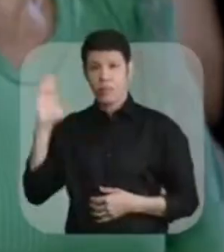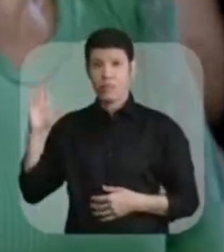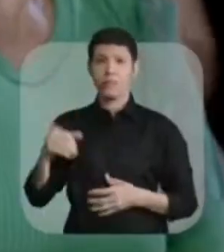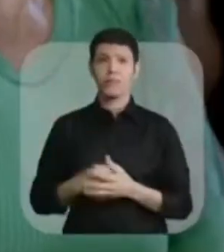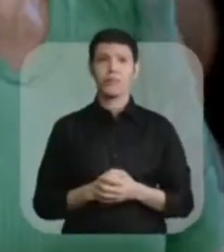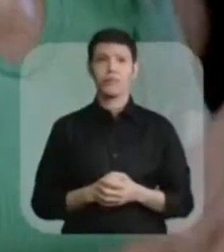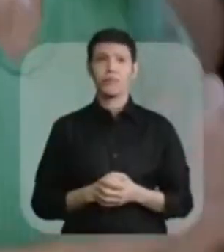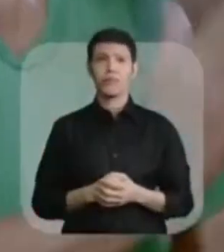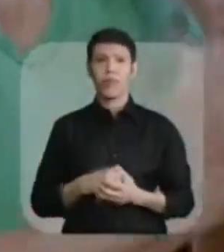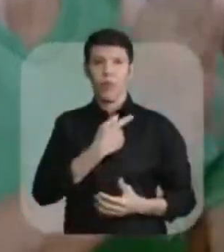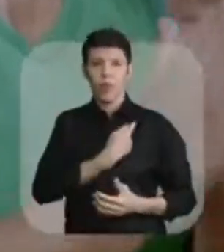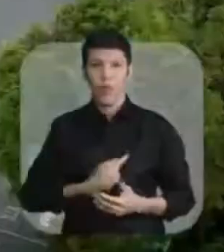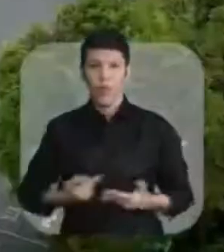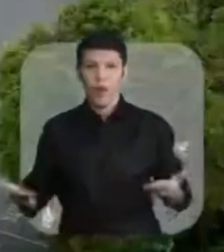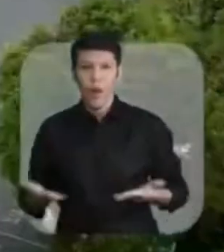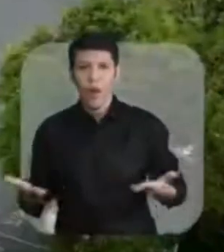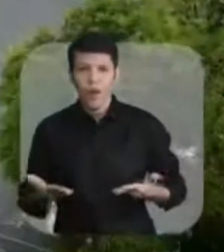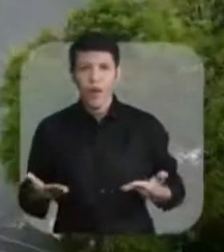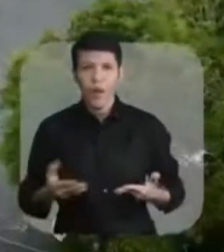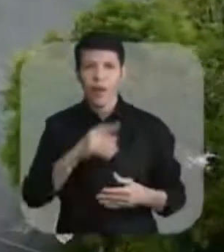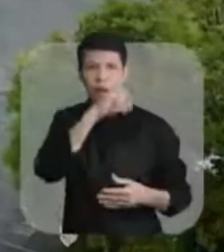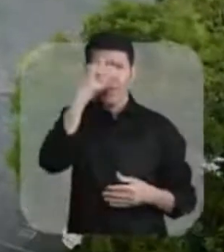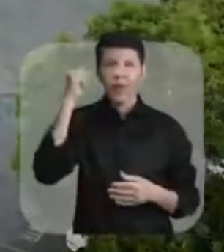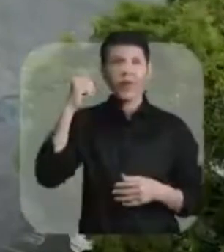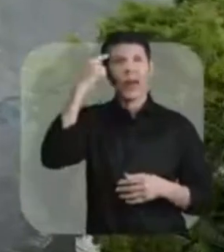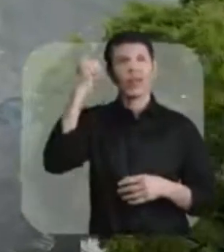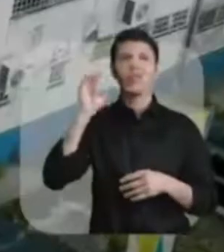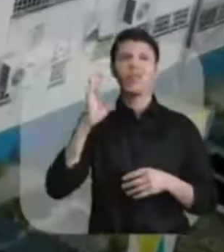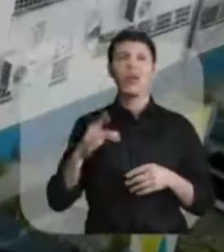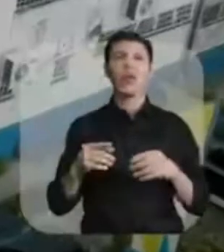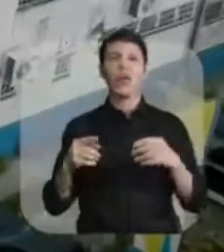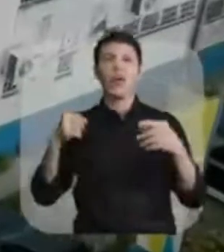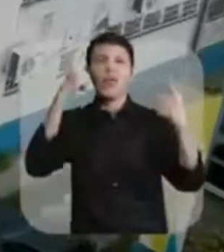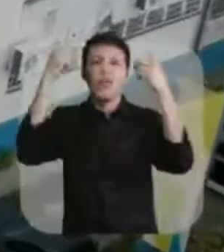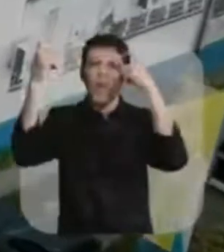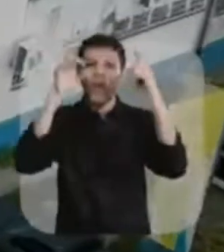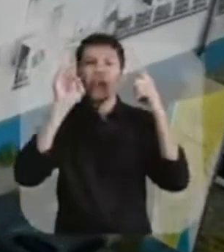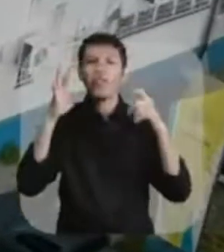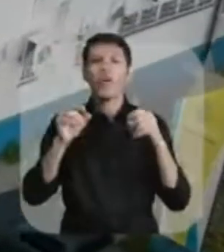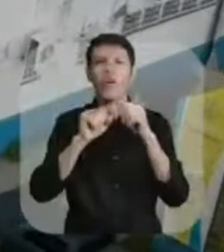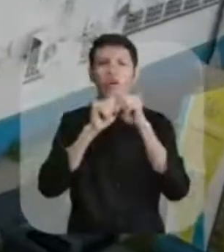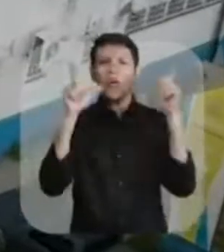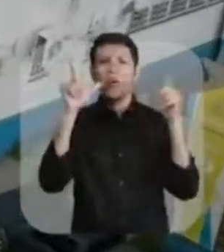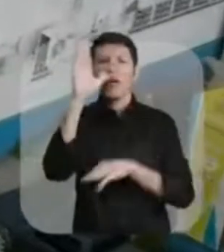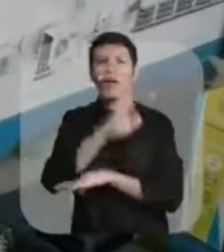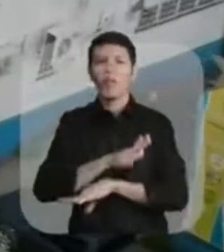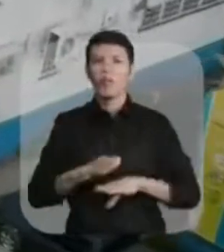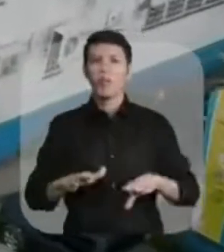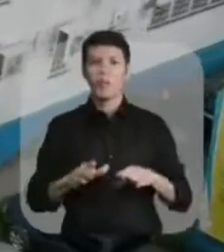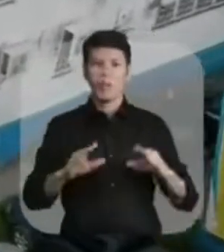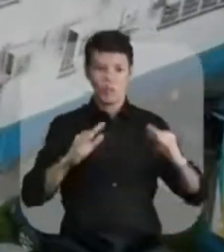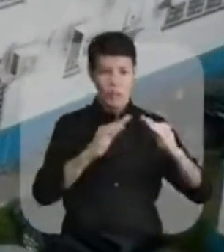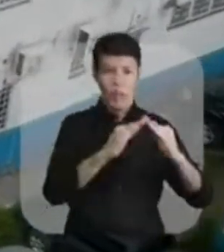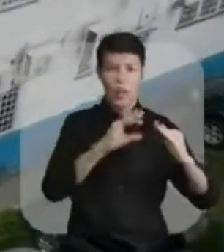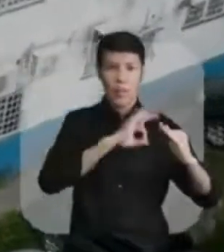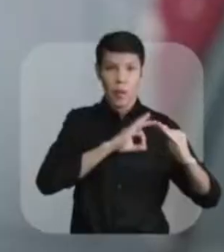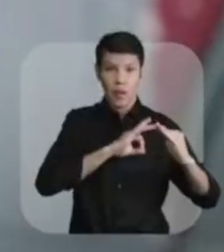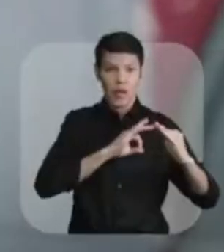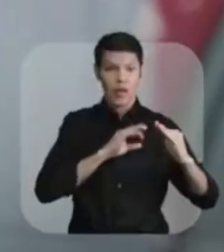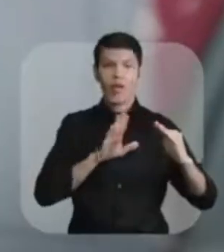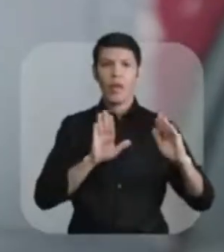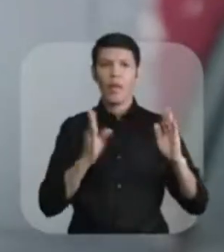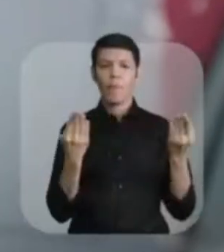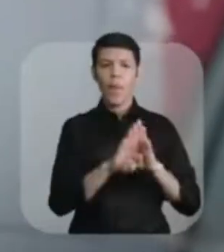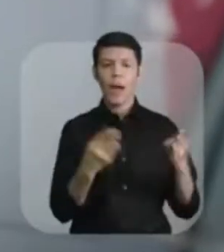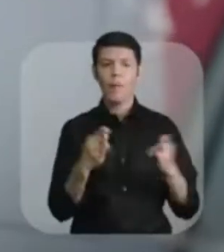isso. O atual governo pensa que o crime só funciona no horário comercial. A maioria das delegacias fecha